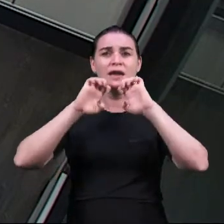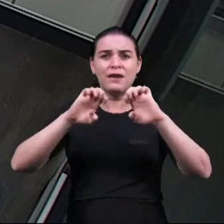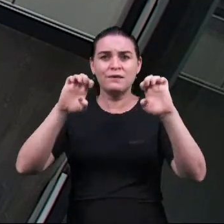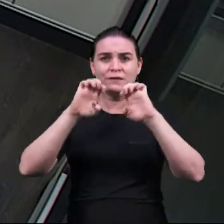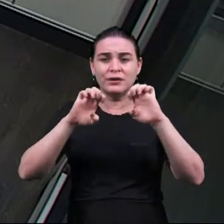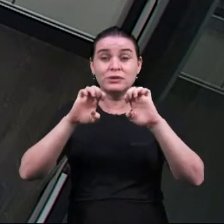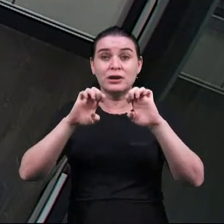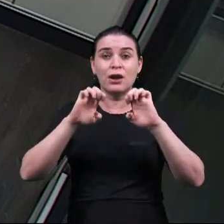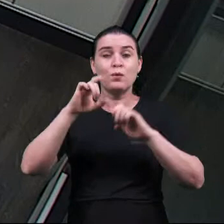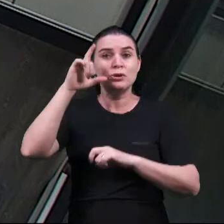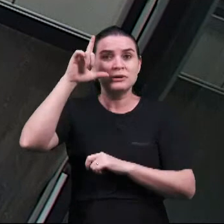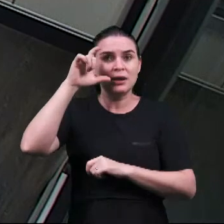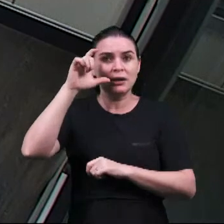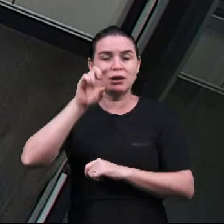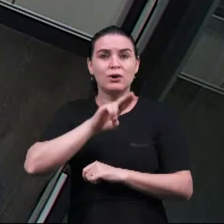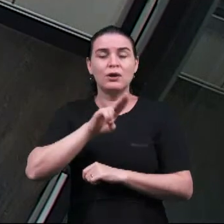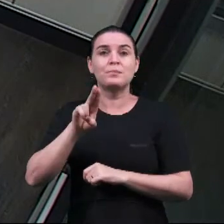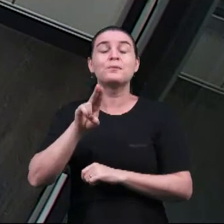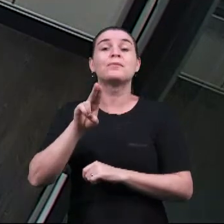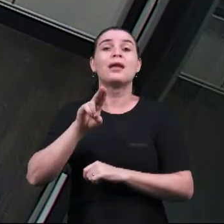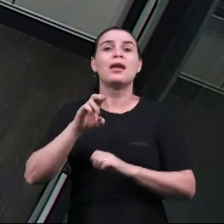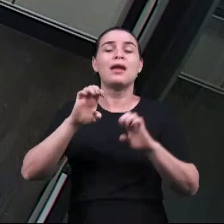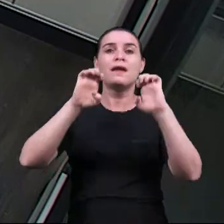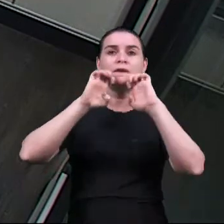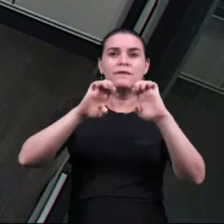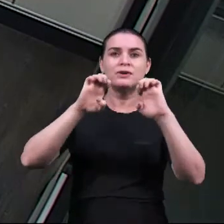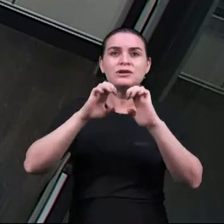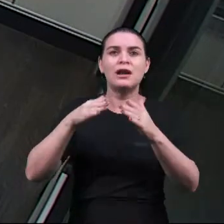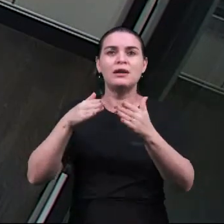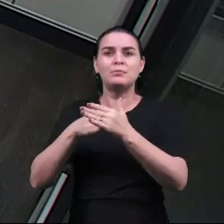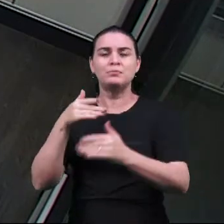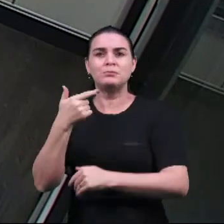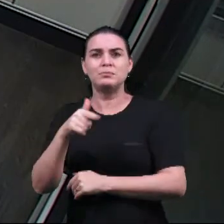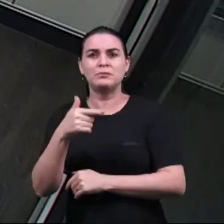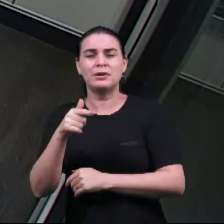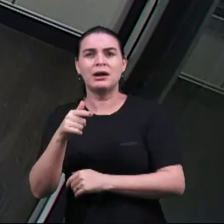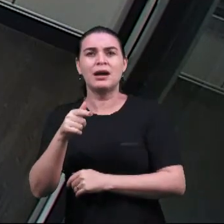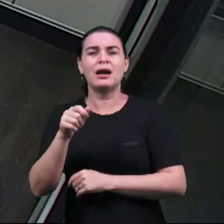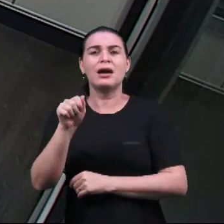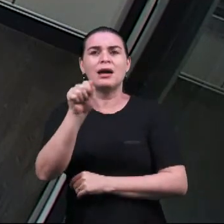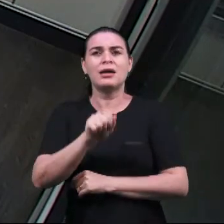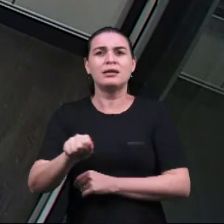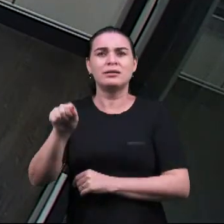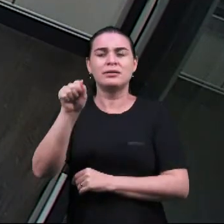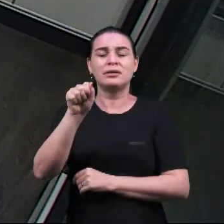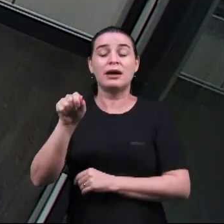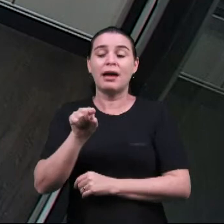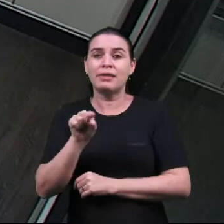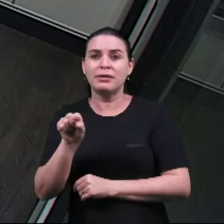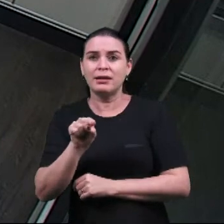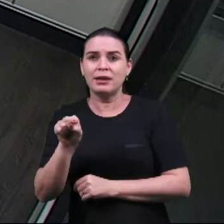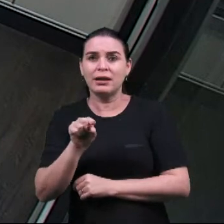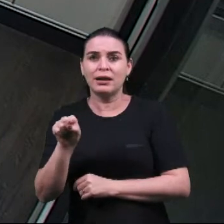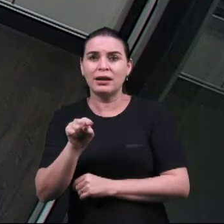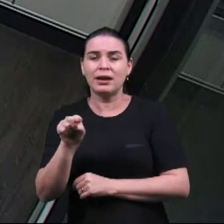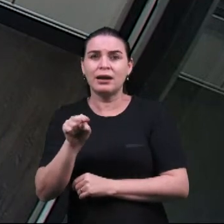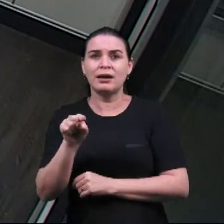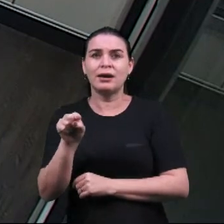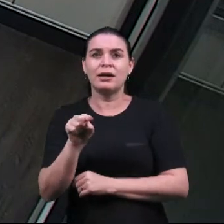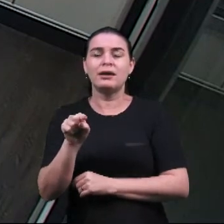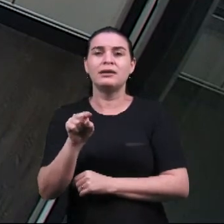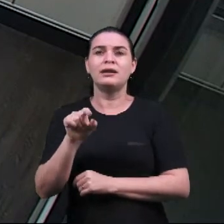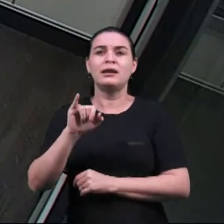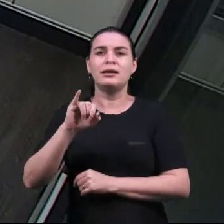Fronteiras, _ ICM. Acho que é isso. Os pais podem... Tem muito pastor acompanhando. Por exemplo,